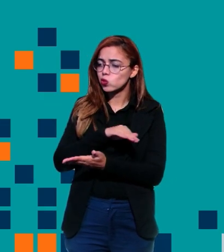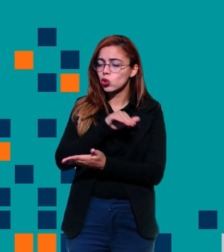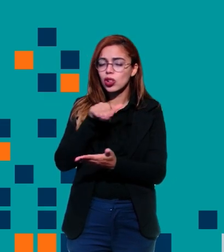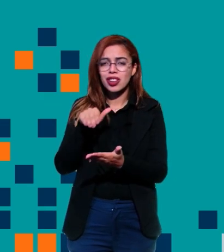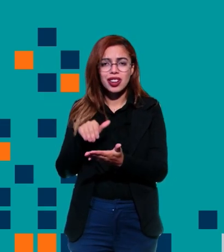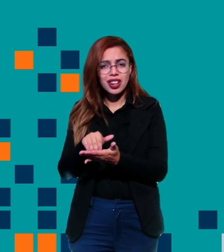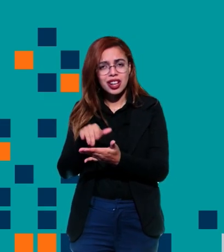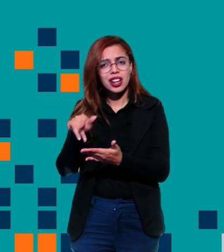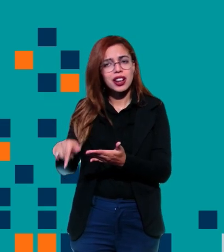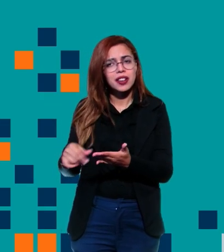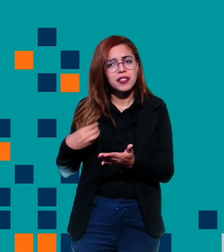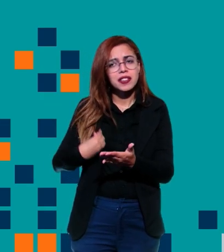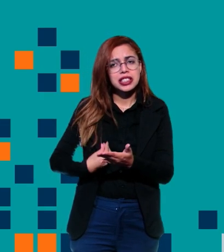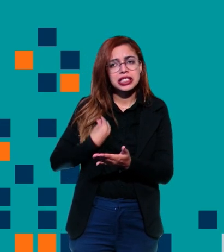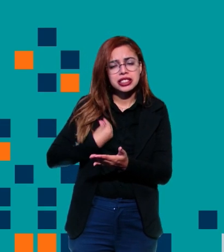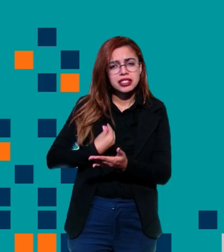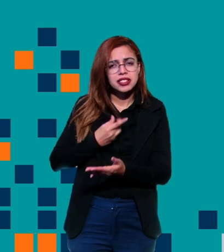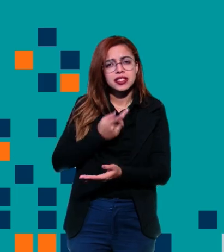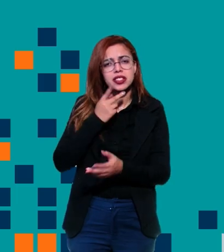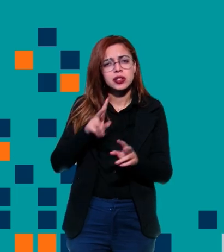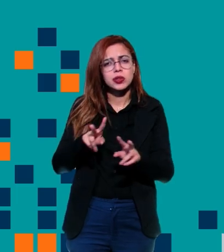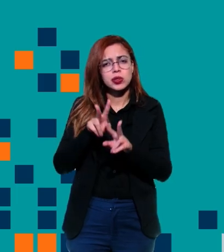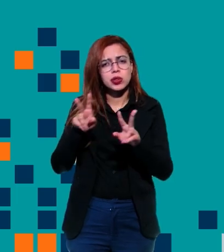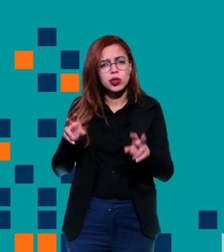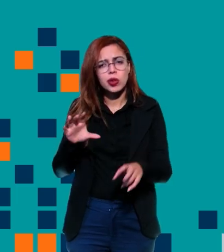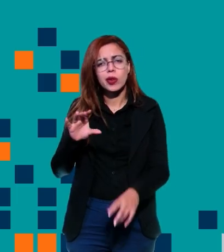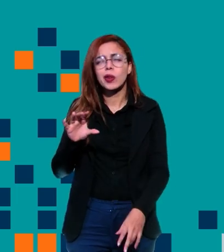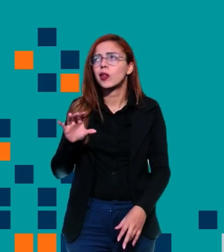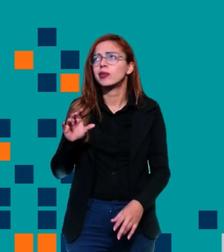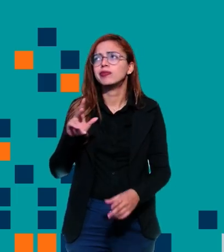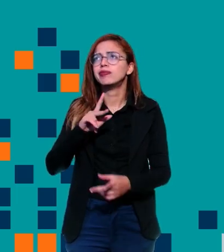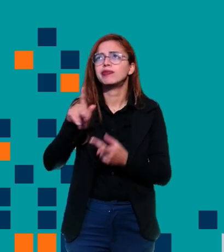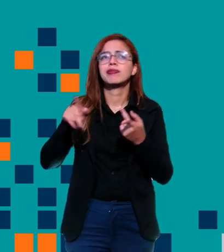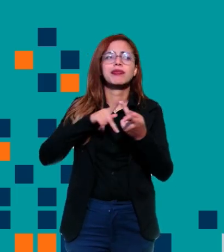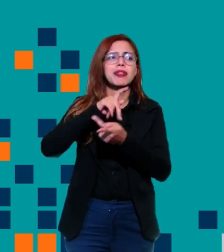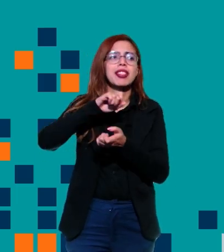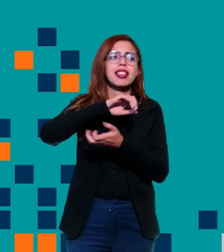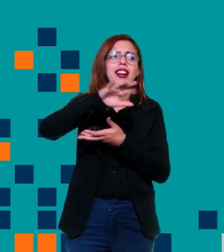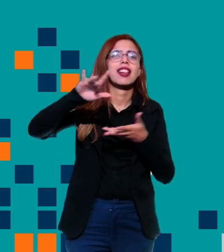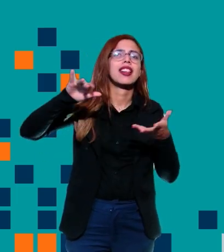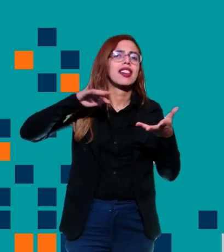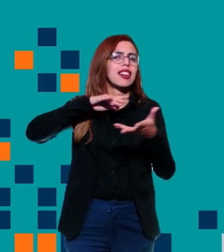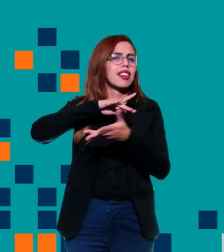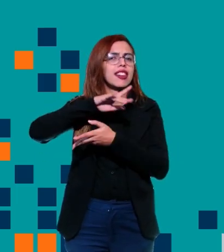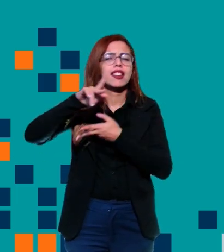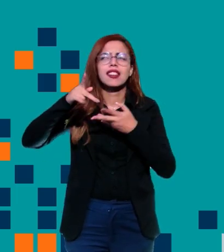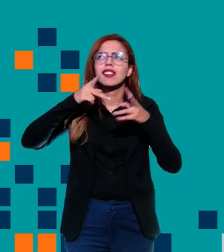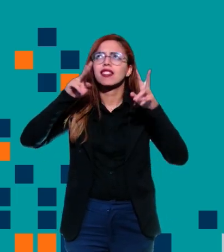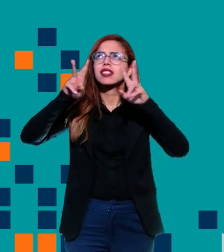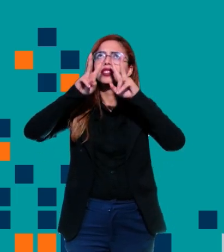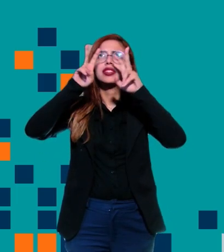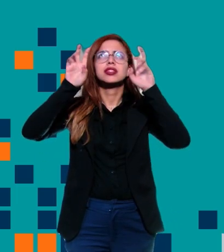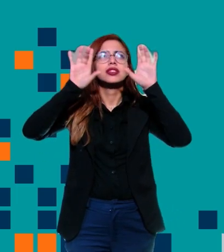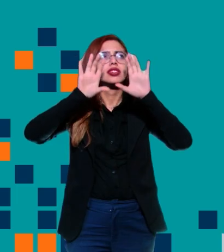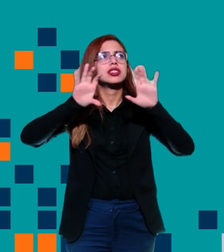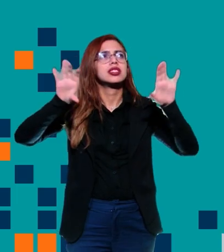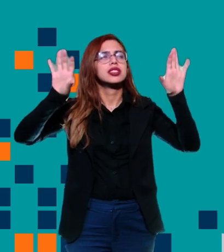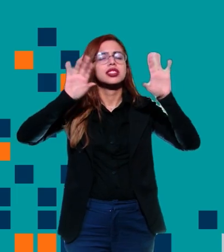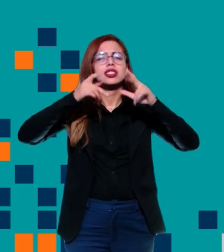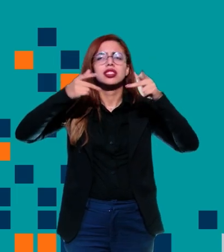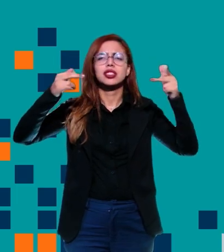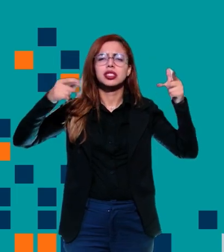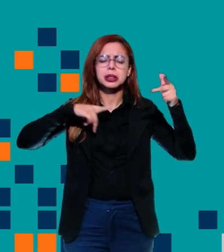ele, no final da vida, ele estava falando sobre cosmos. Então, é muito bonito ver como ele veio do